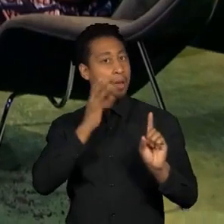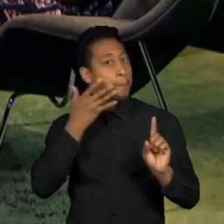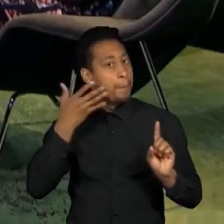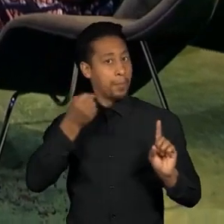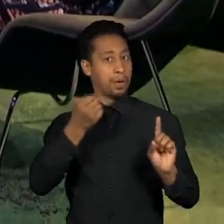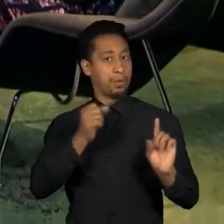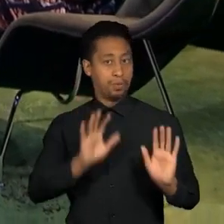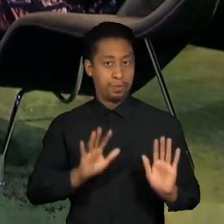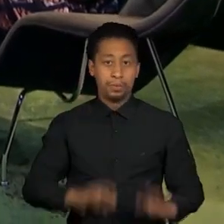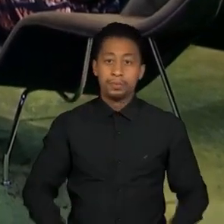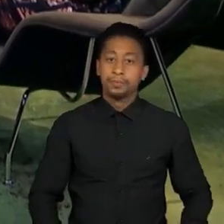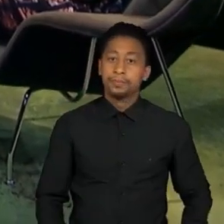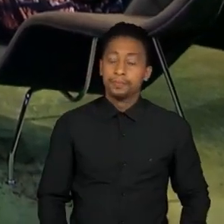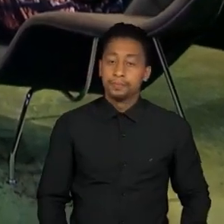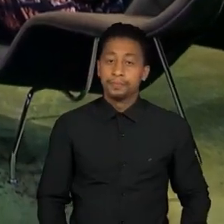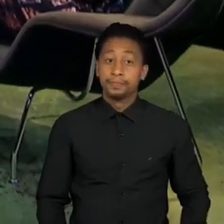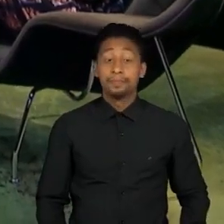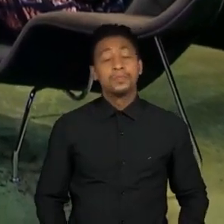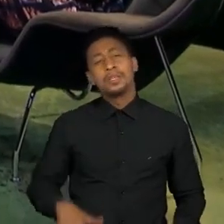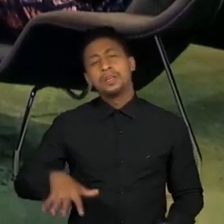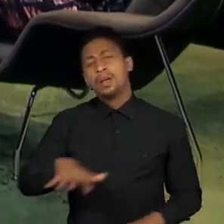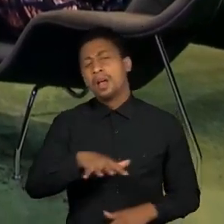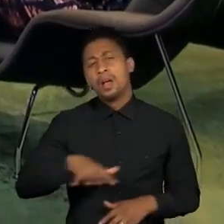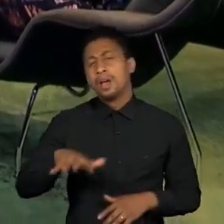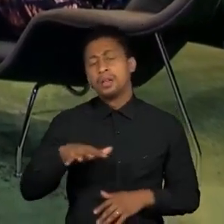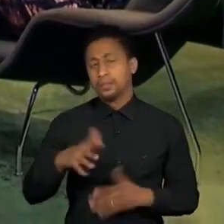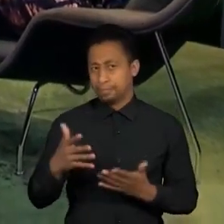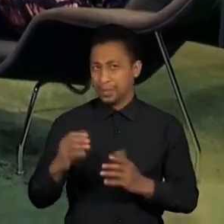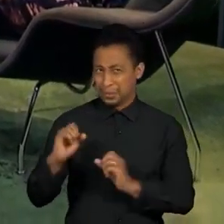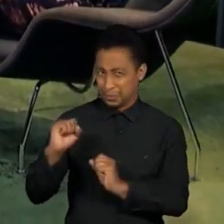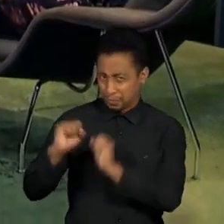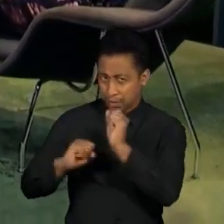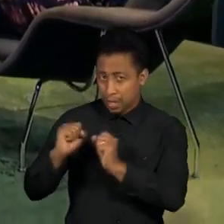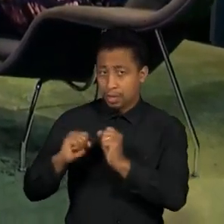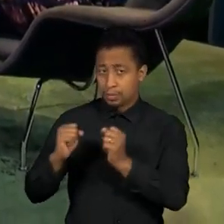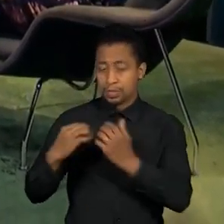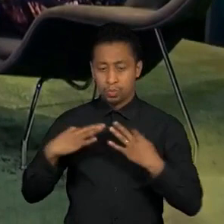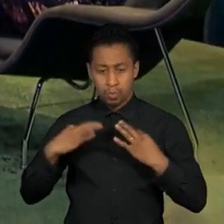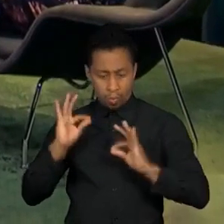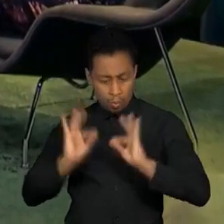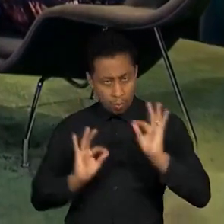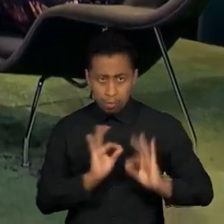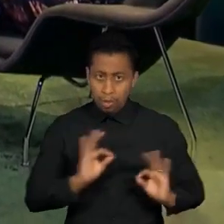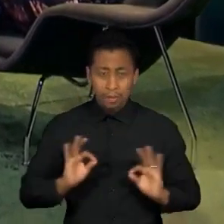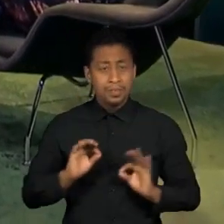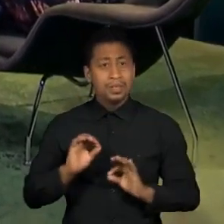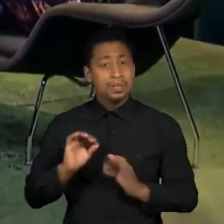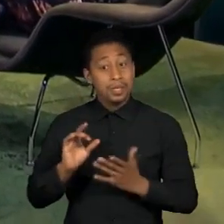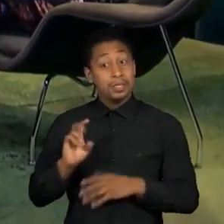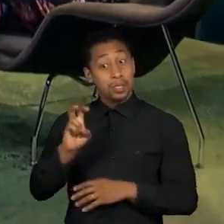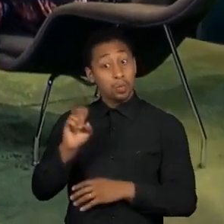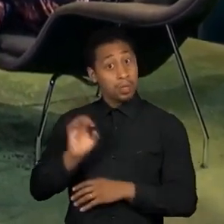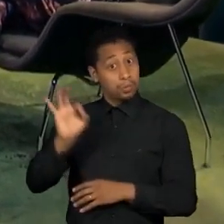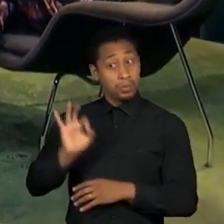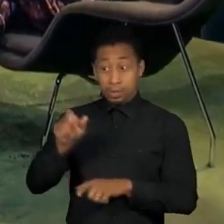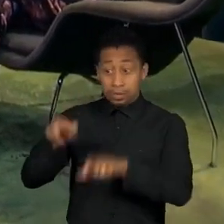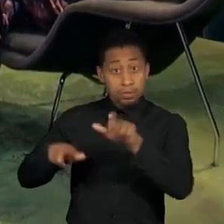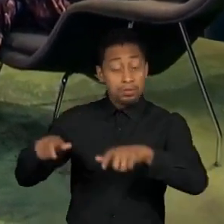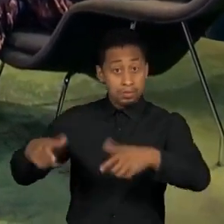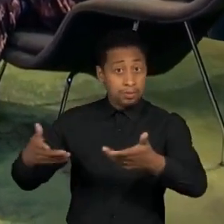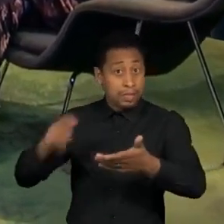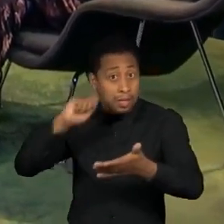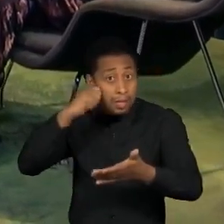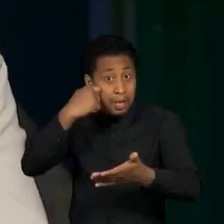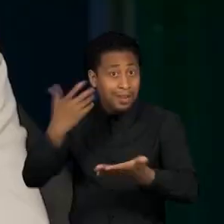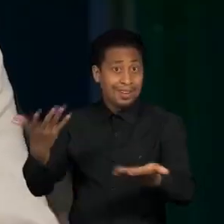como é que um mercado que tem praticamente 50% das pessoas com necessidade específicas Como é o negro